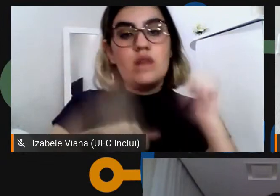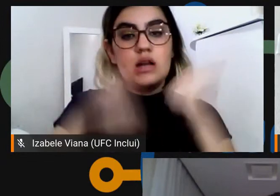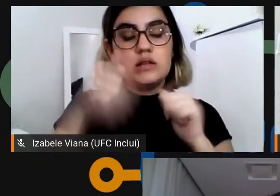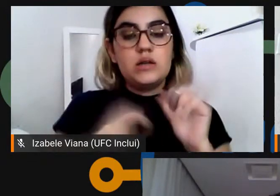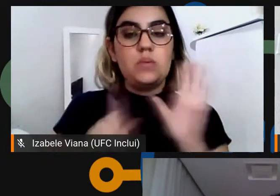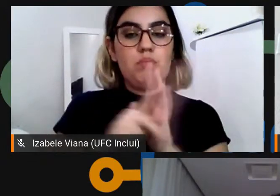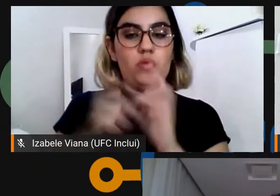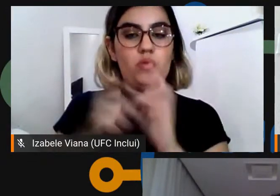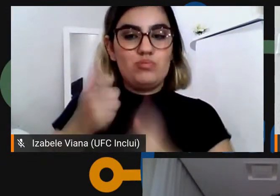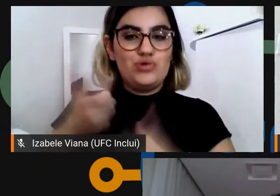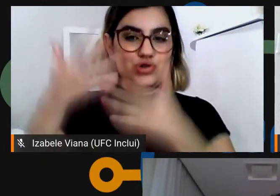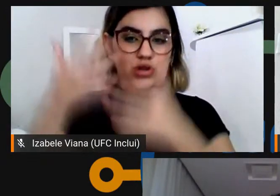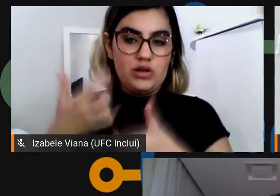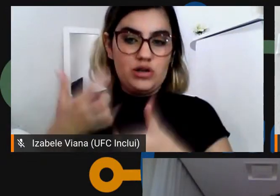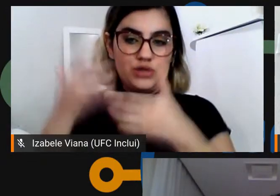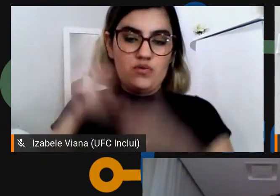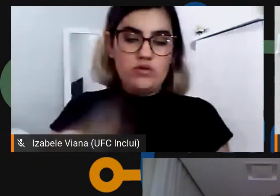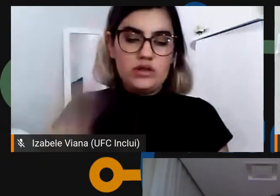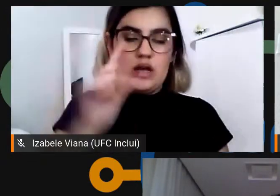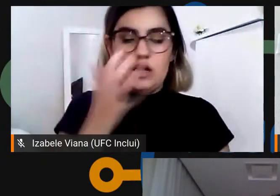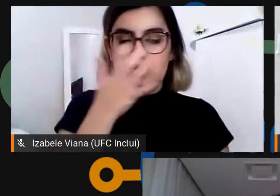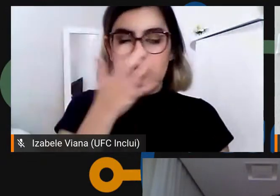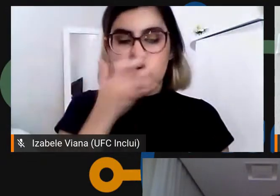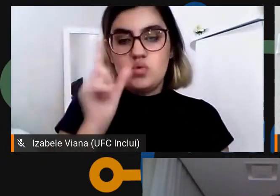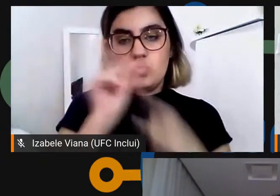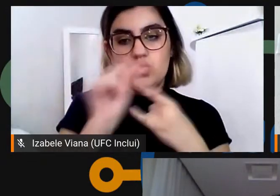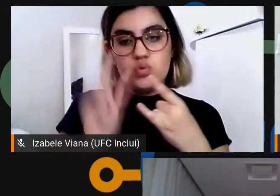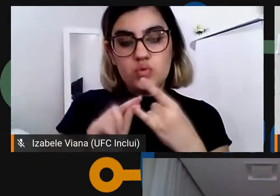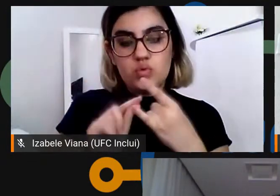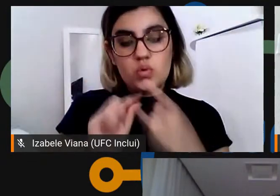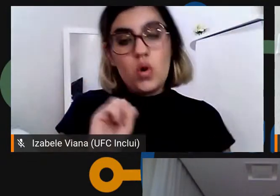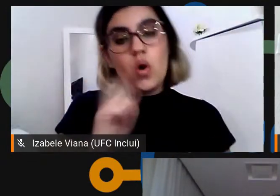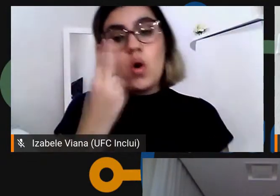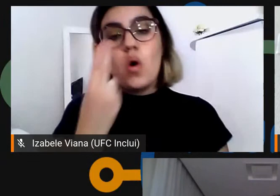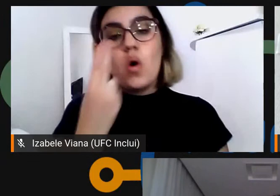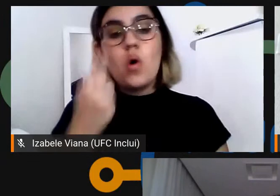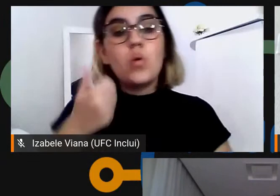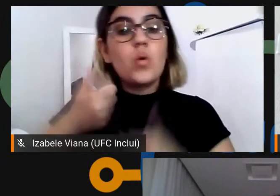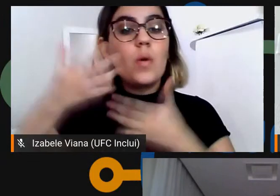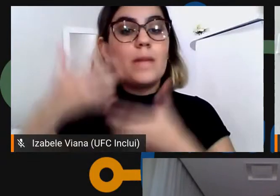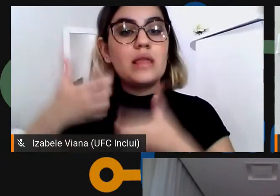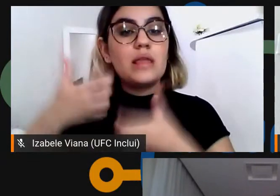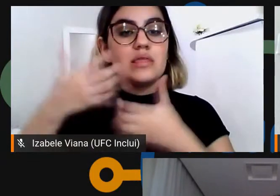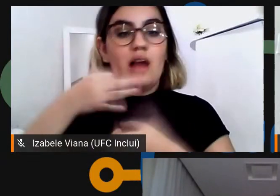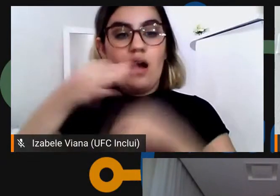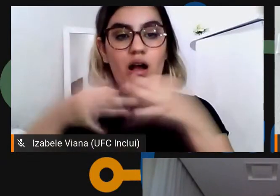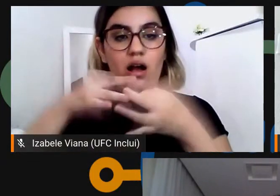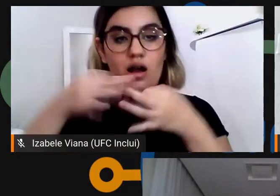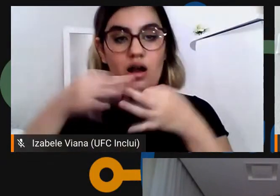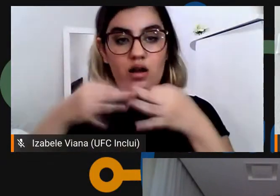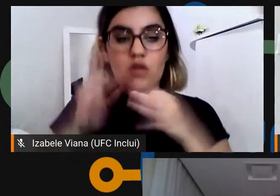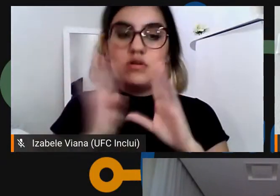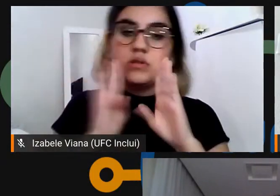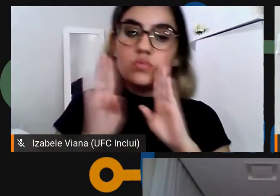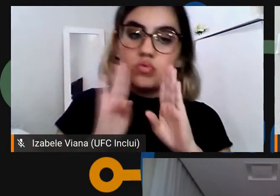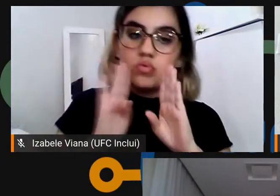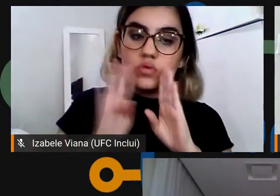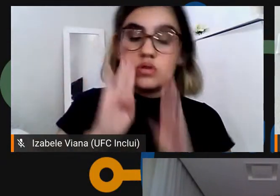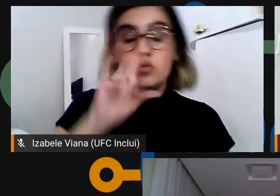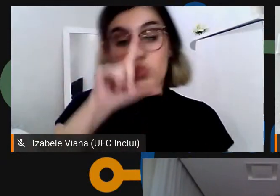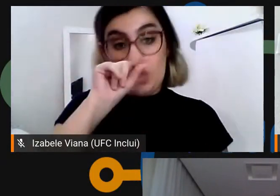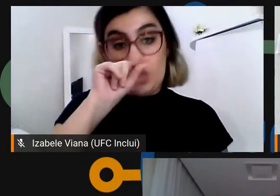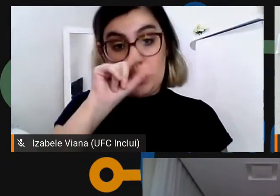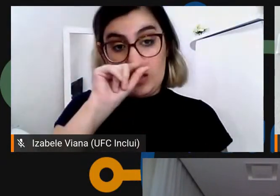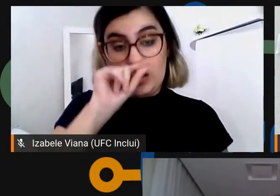no YouTube, ou no espaço dos comentários para quem está assistindo pelo Facebook e Twitter. Isso durante cada palestra.